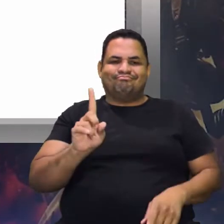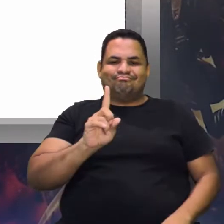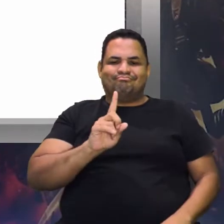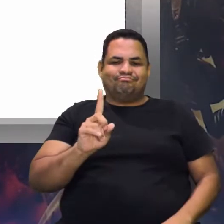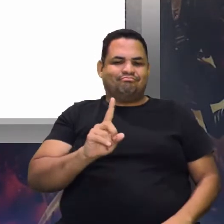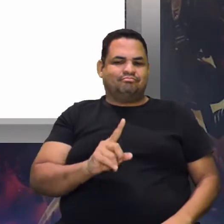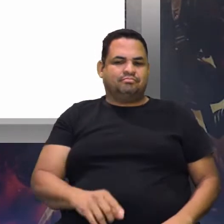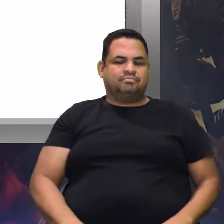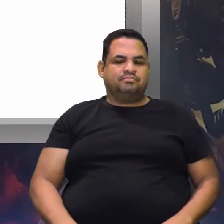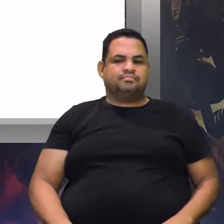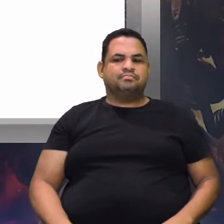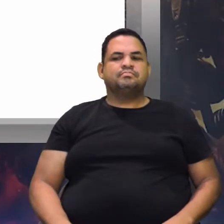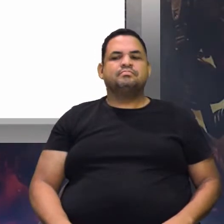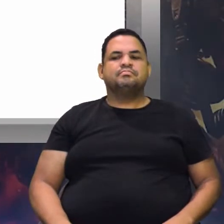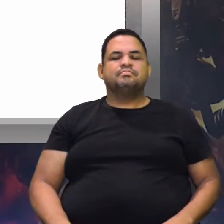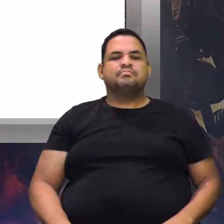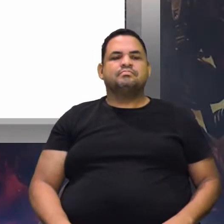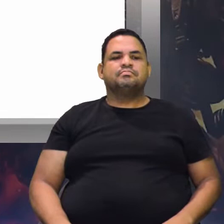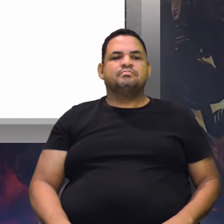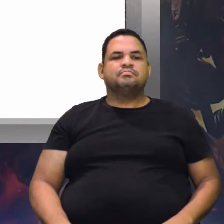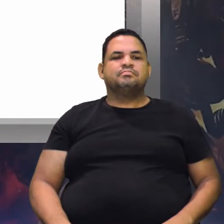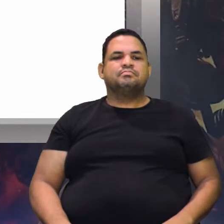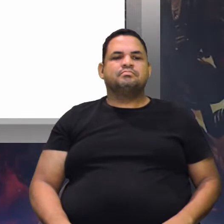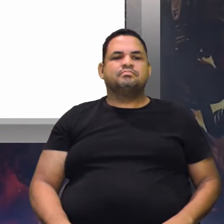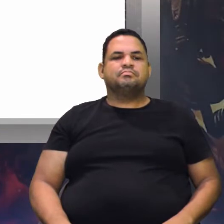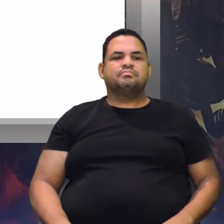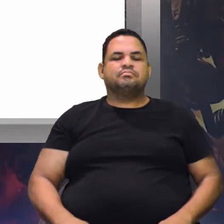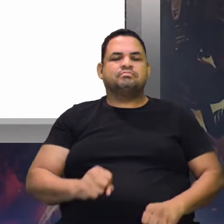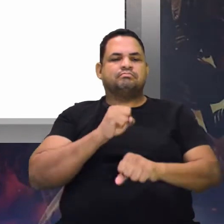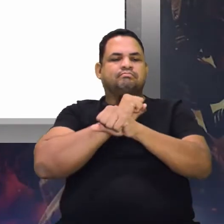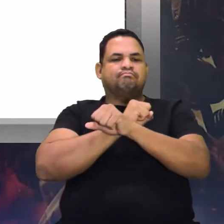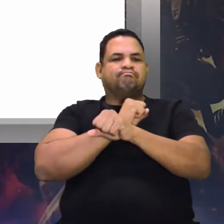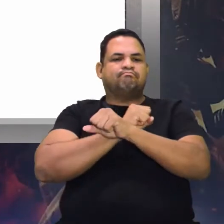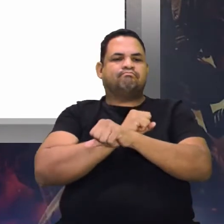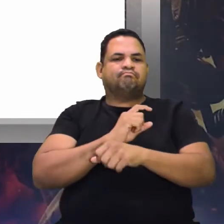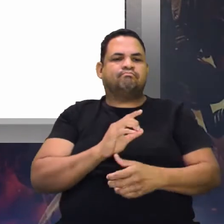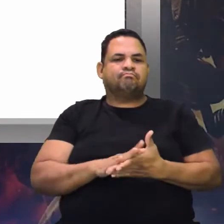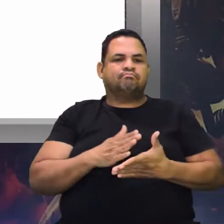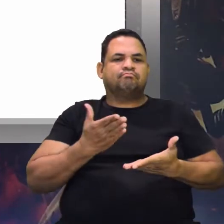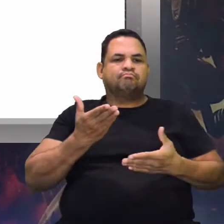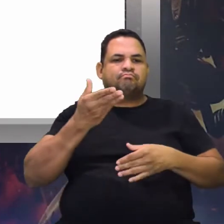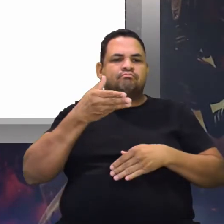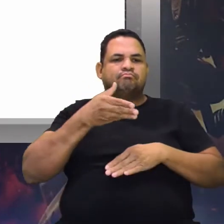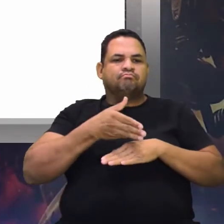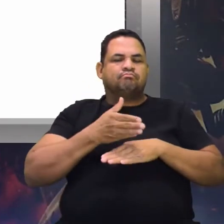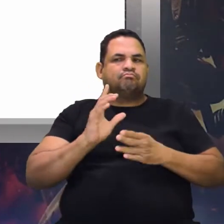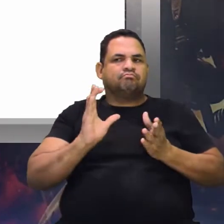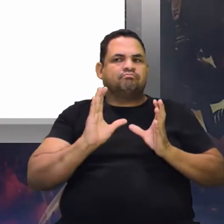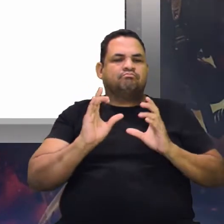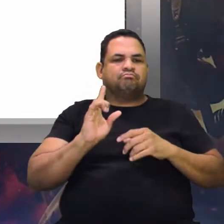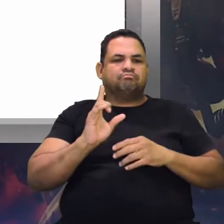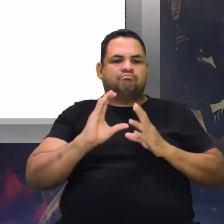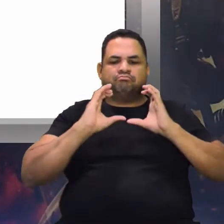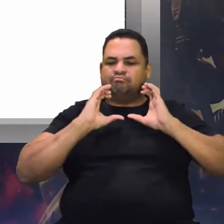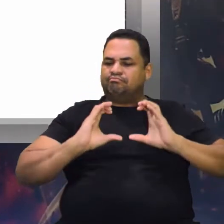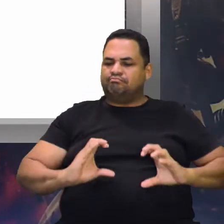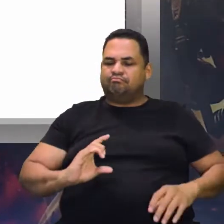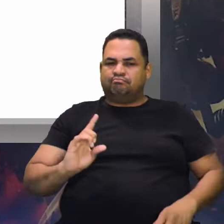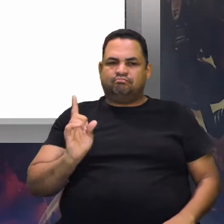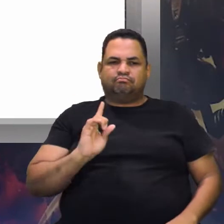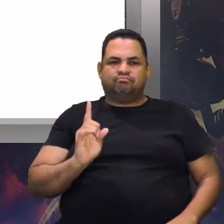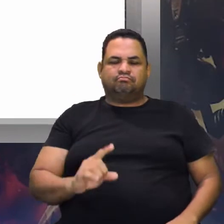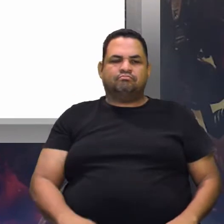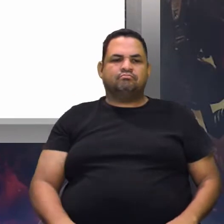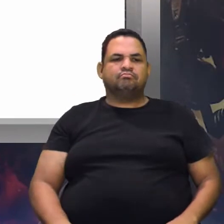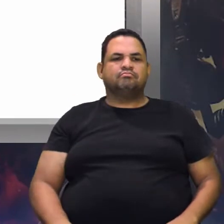Grécia? Não. Escravos faziam parte desse grupo de cidadania?